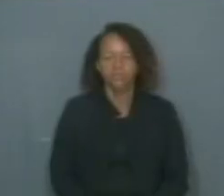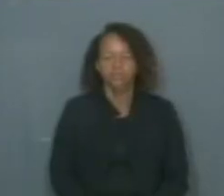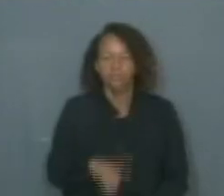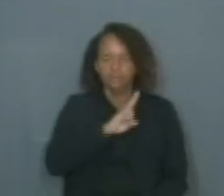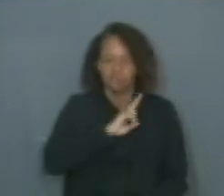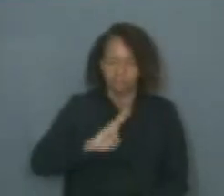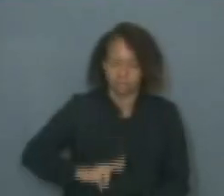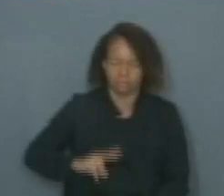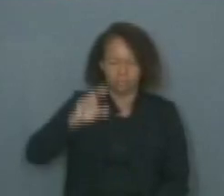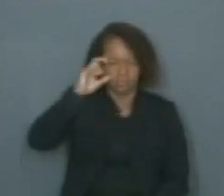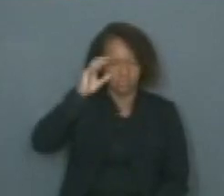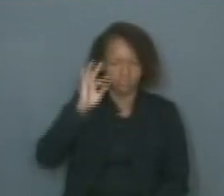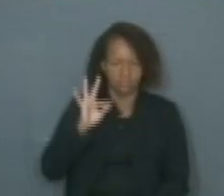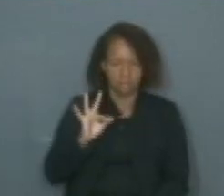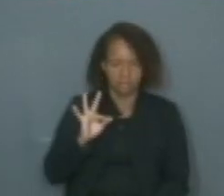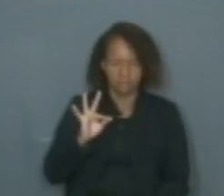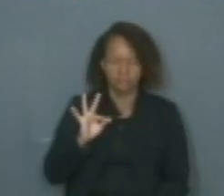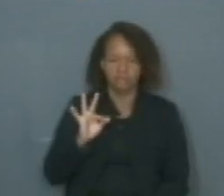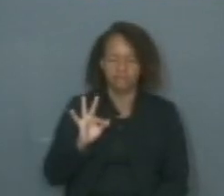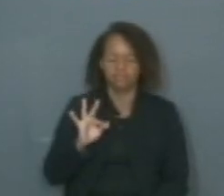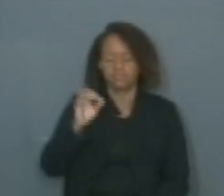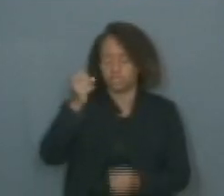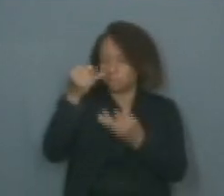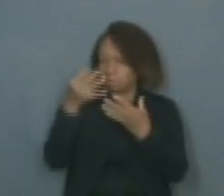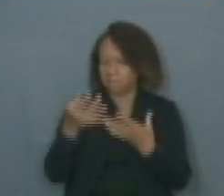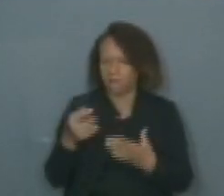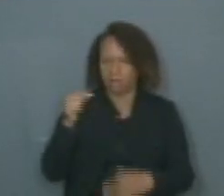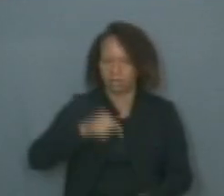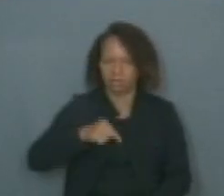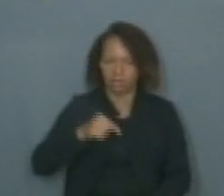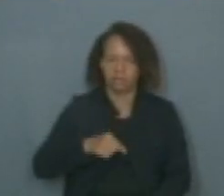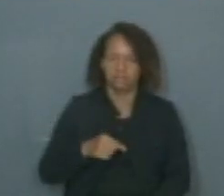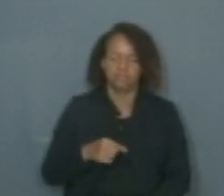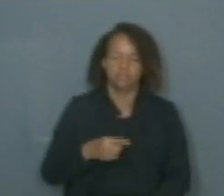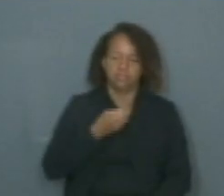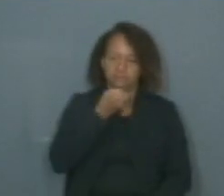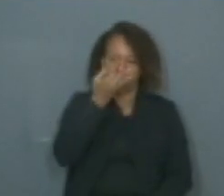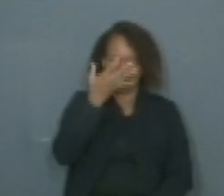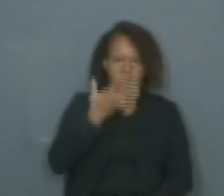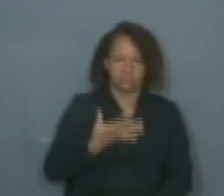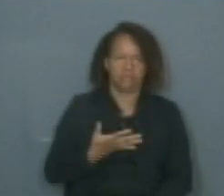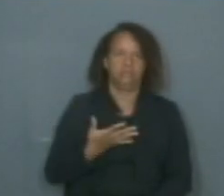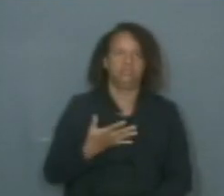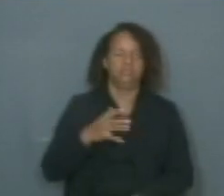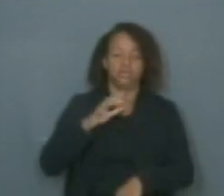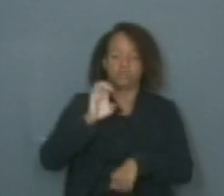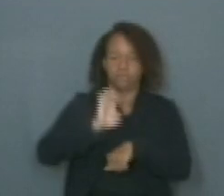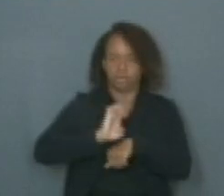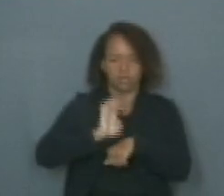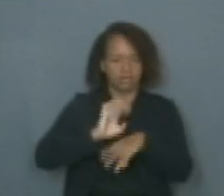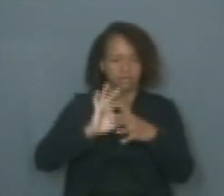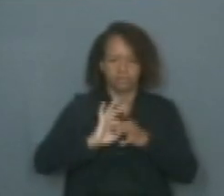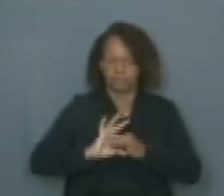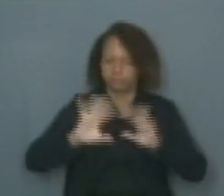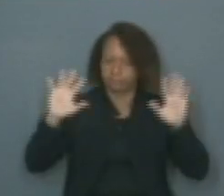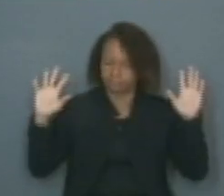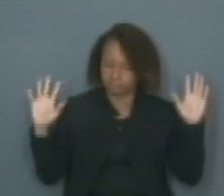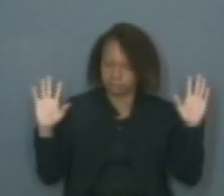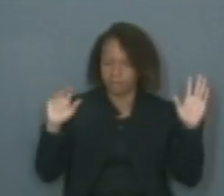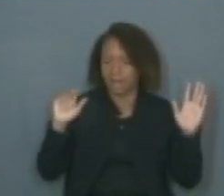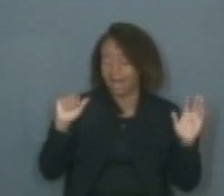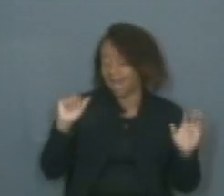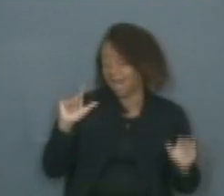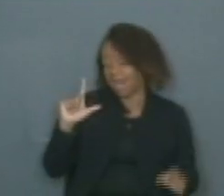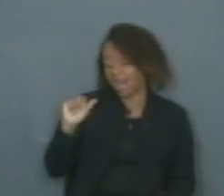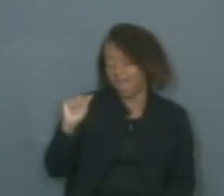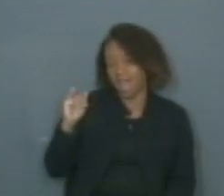Vereador Tiago Medina, eu quero deixar bem claro aqui o posicionamento que o Estado é laico. E meu